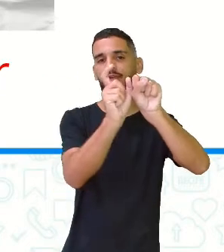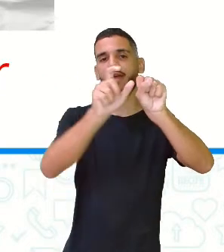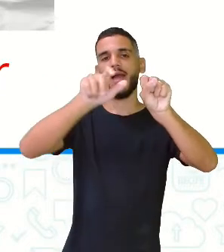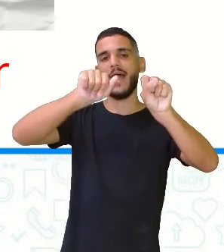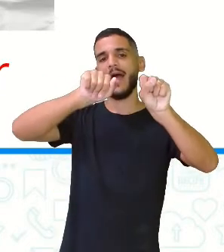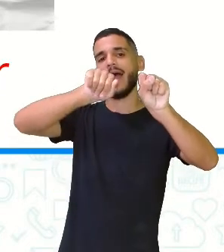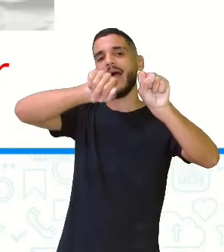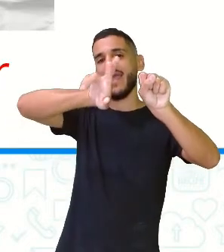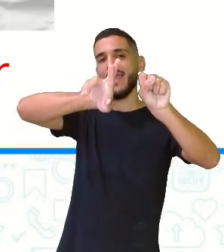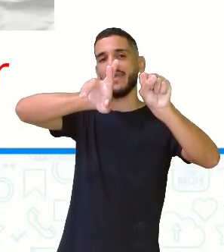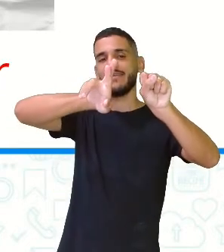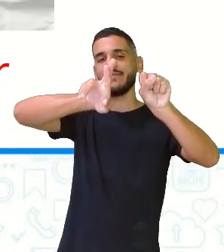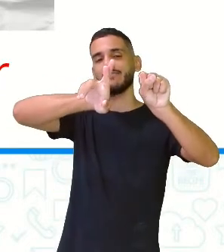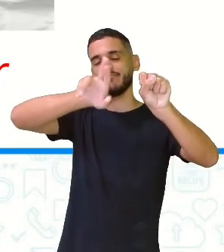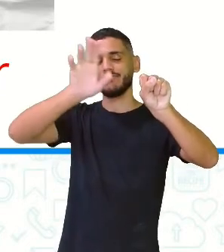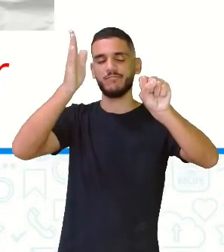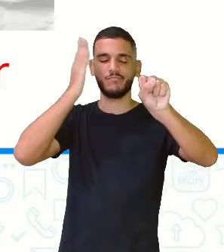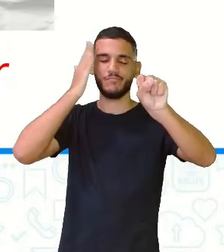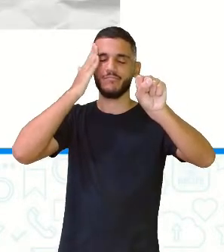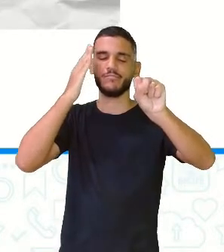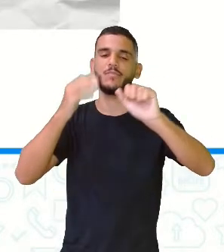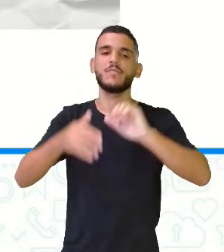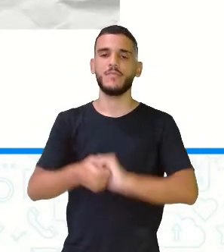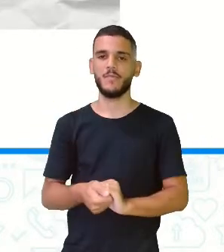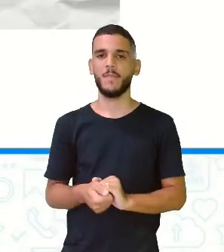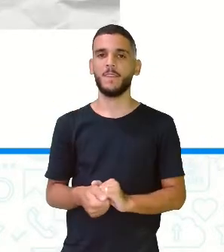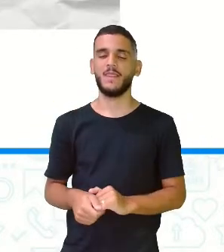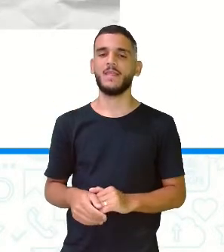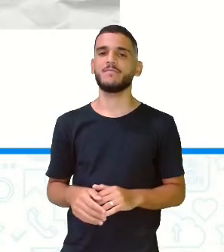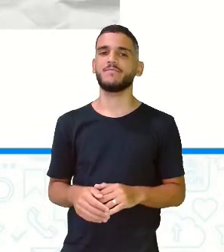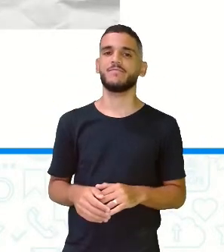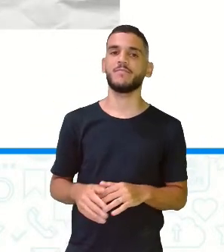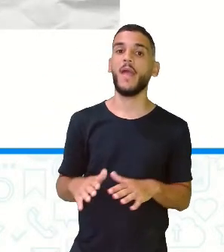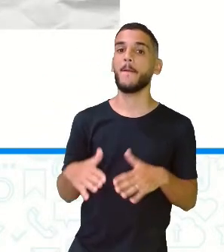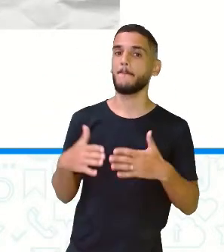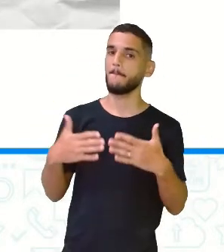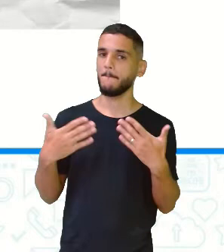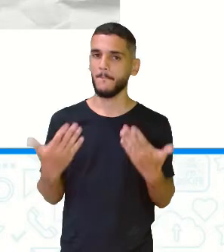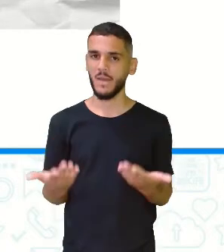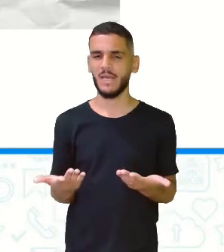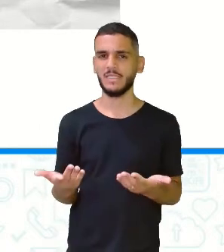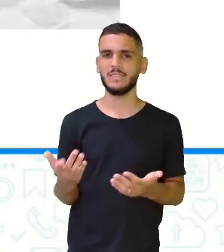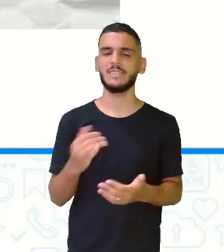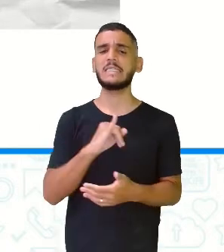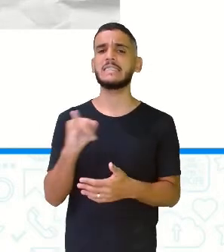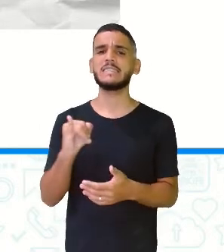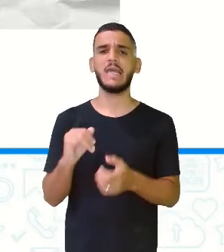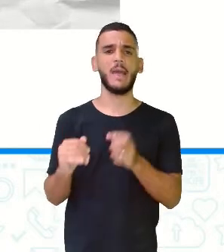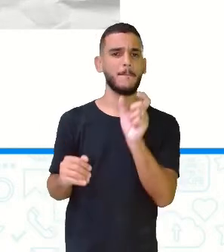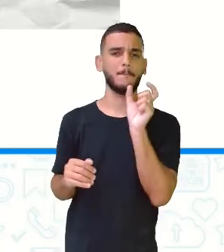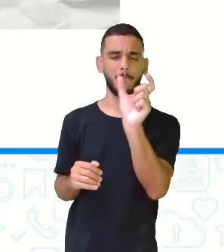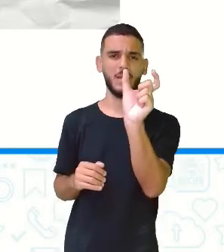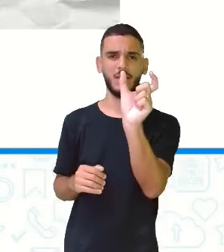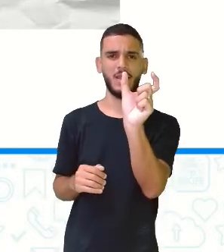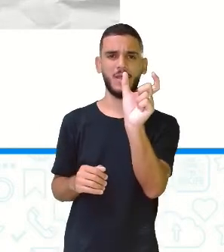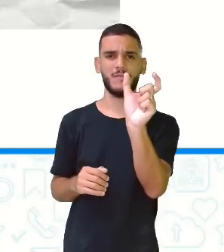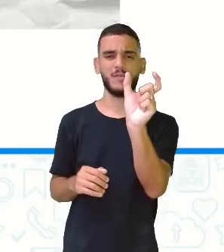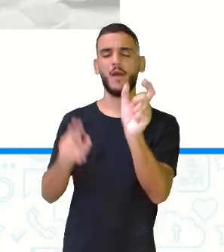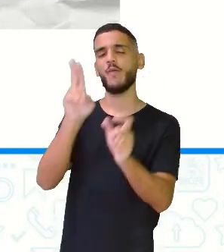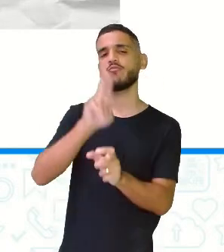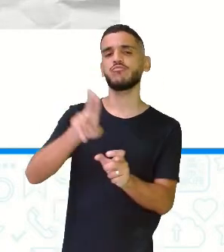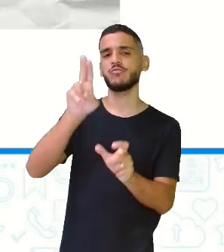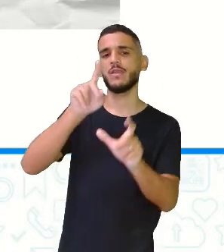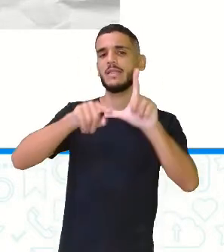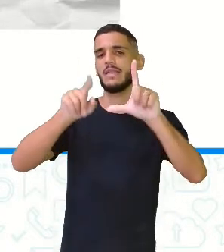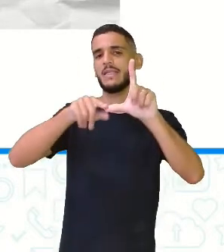a palavra pesquisar. Se, por um acaso, a palavra primitiva não for escrita com S, ela